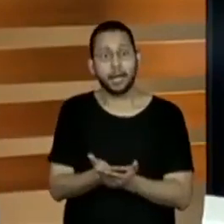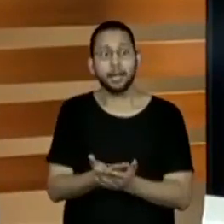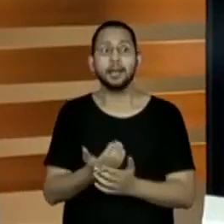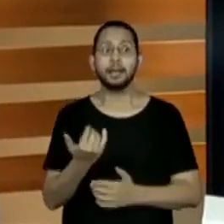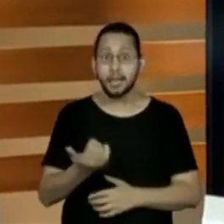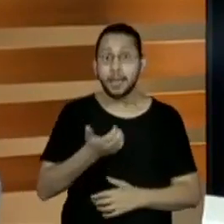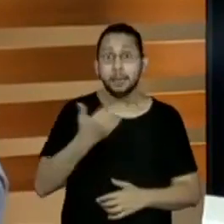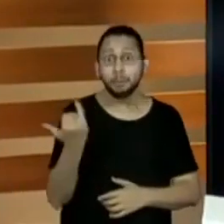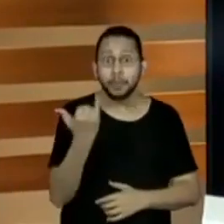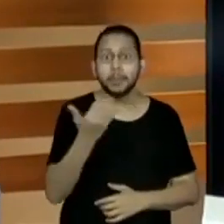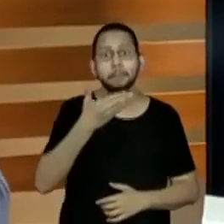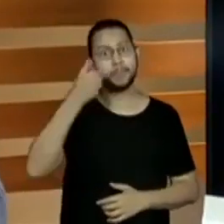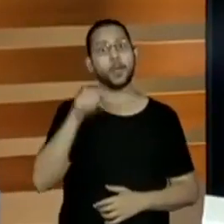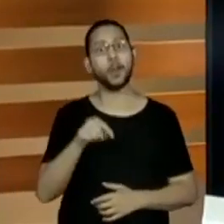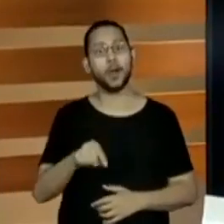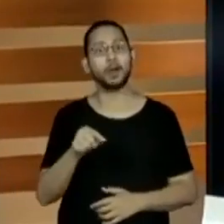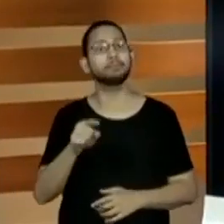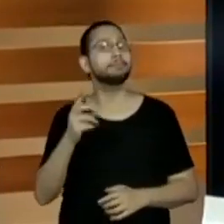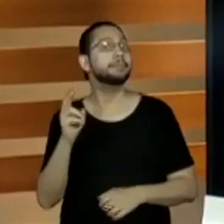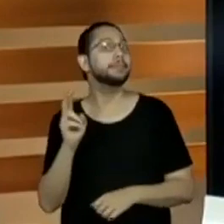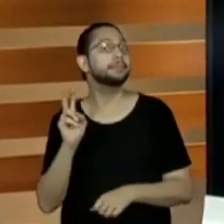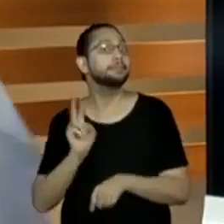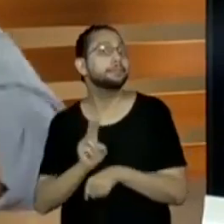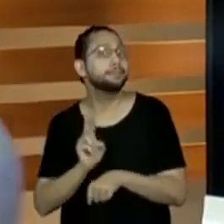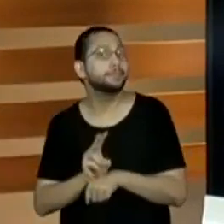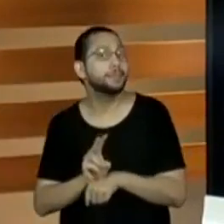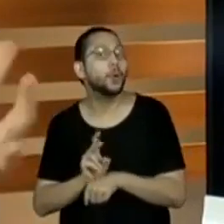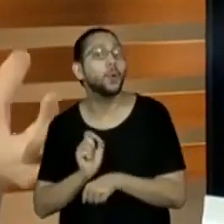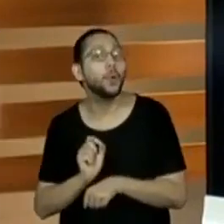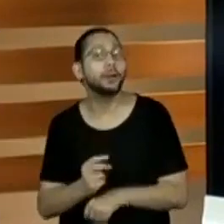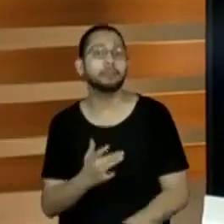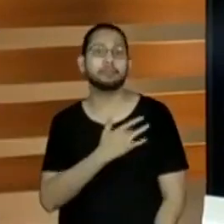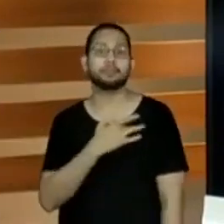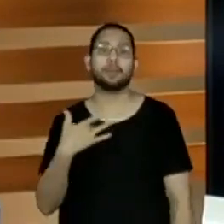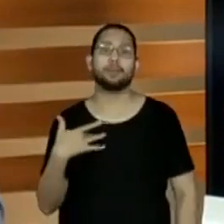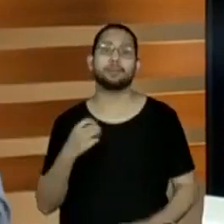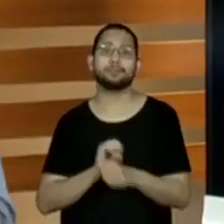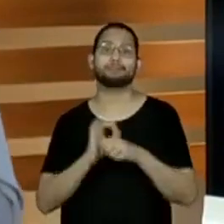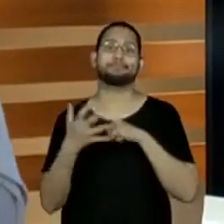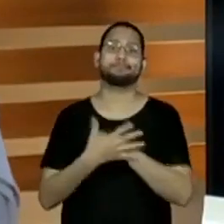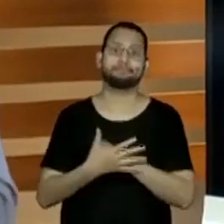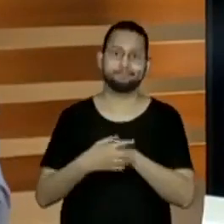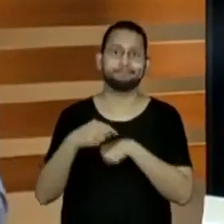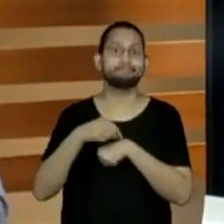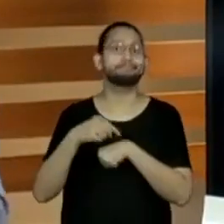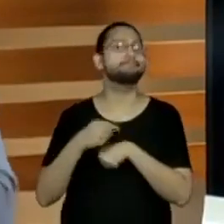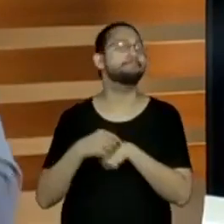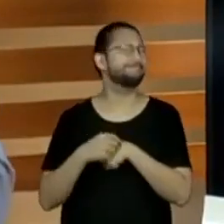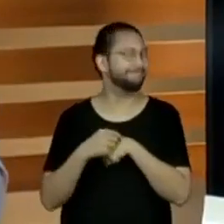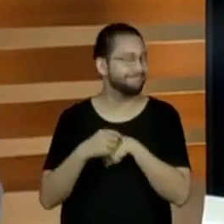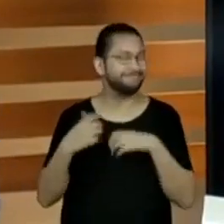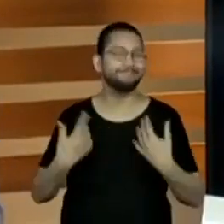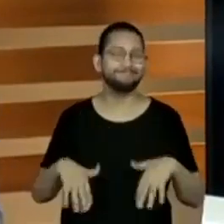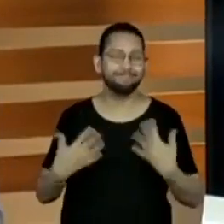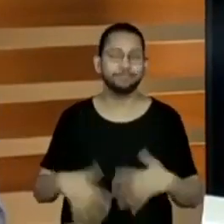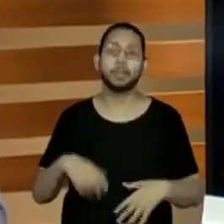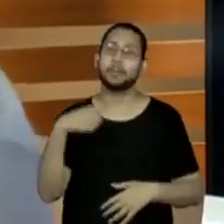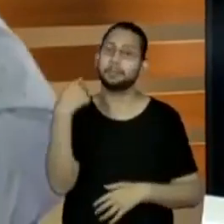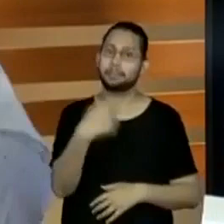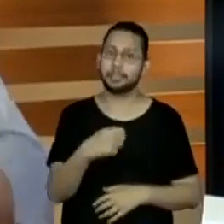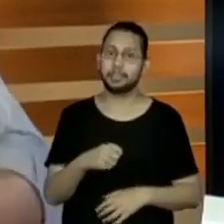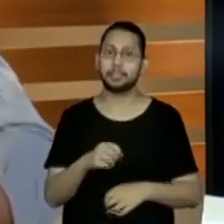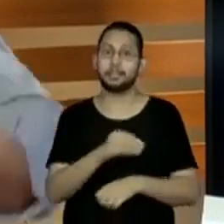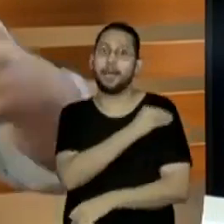cuidado com a sua saúde. E como você toma cuidado com a sua saúde neste período que nós estamos passando? Simples. Usa o álcool em